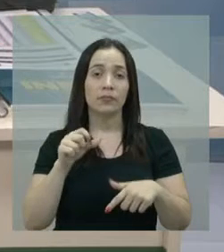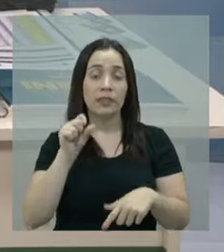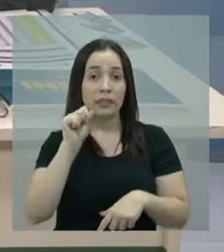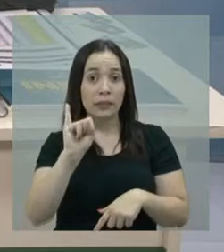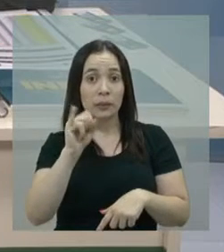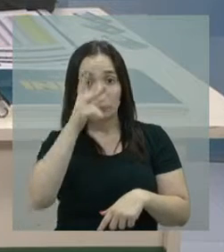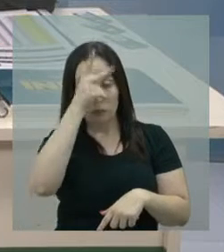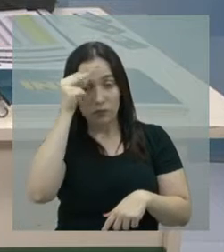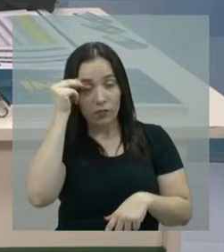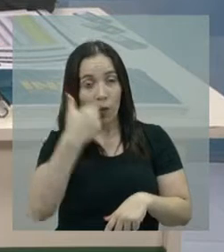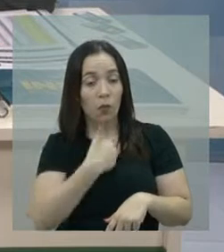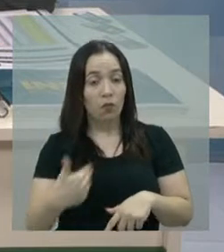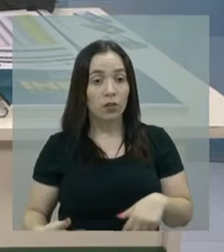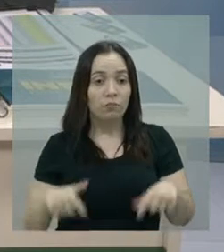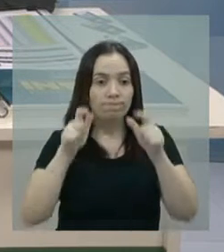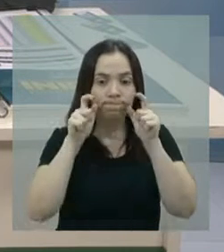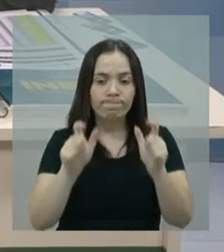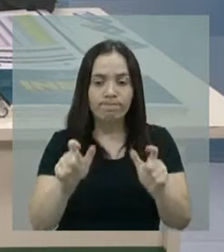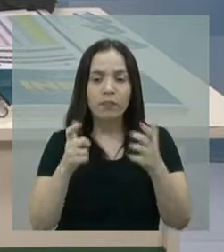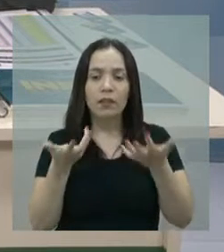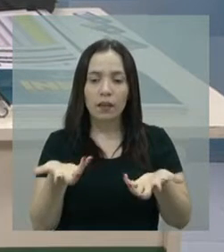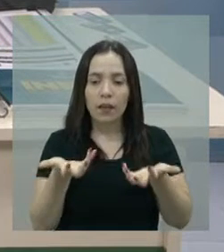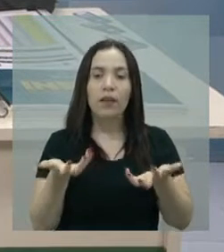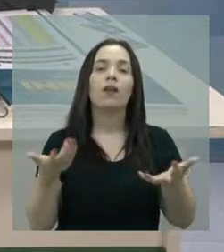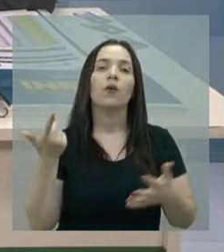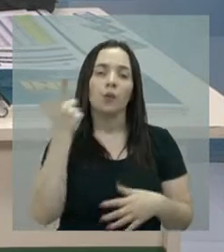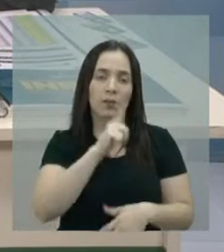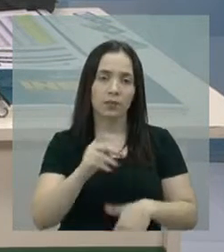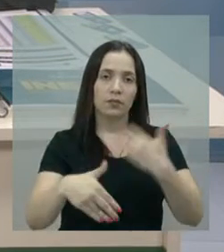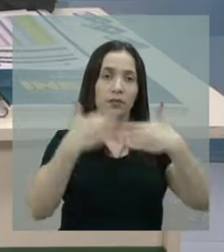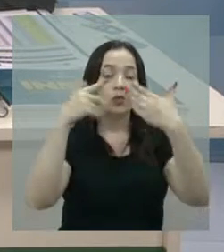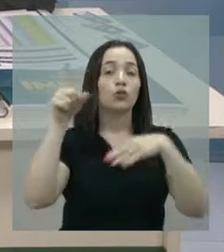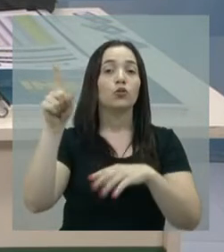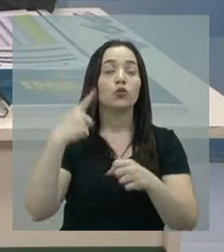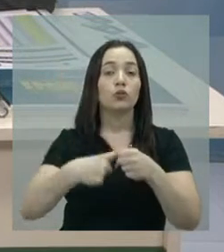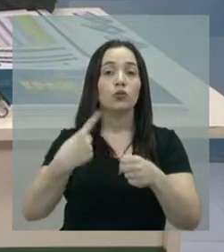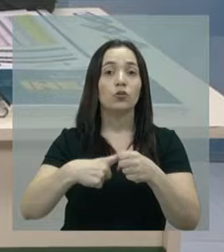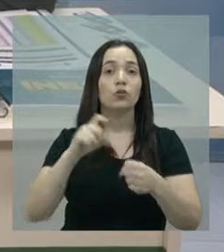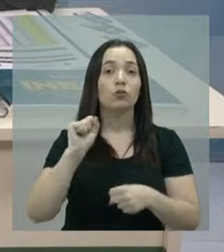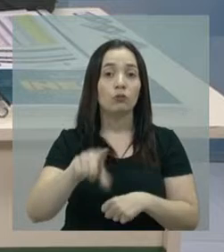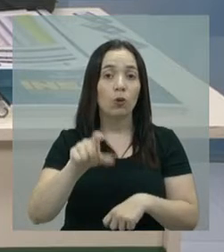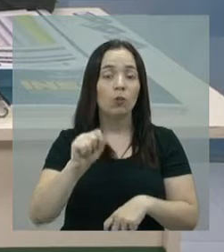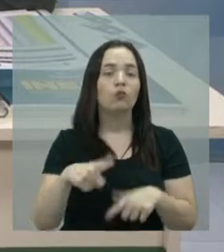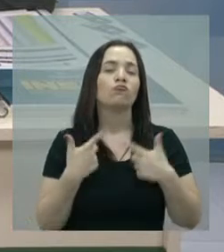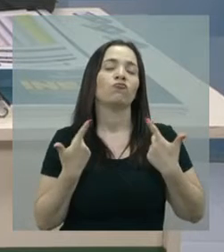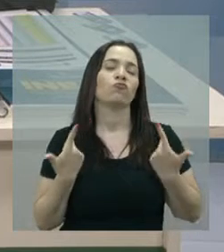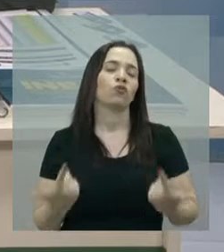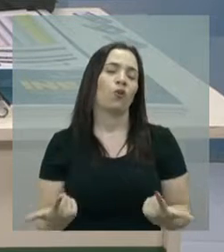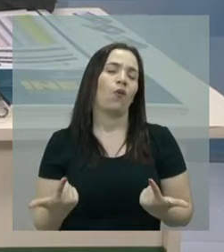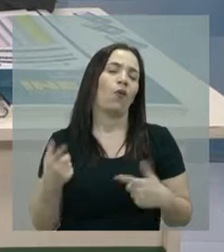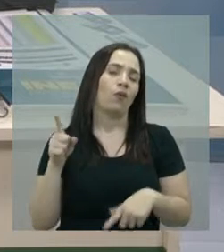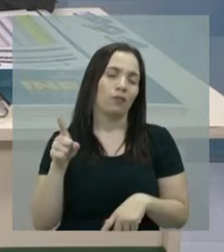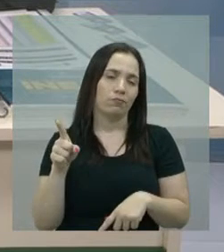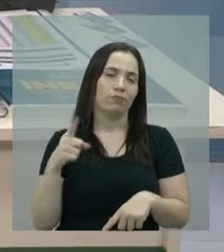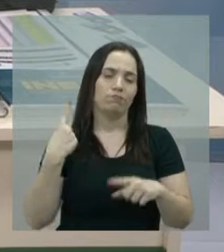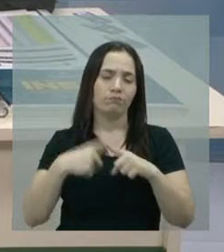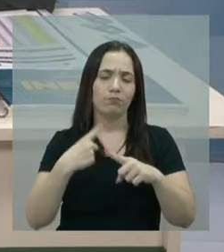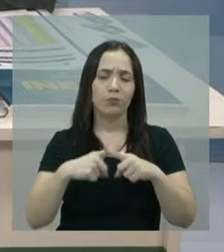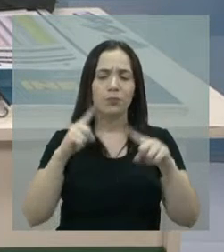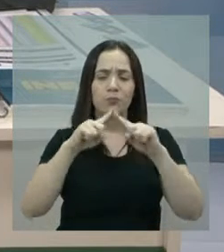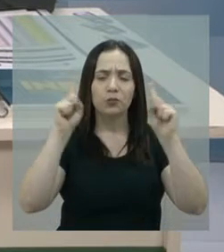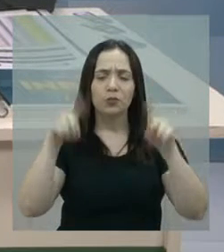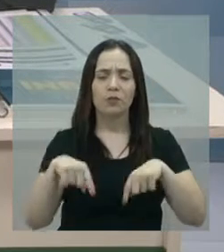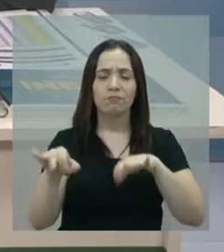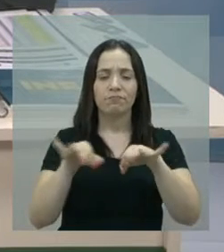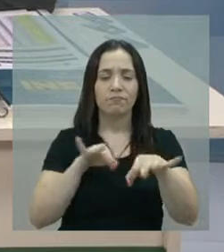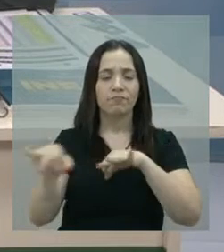esse desenvolvimento é natural. Sobral teve a sorte de ter o projeto que foi gestado e